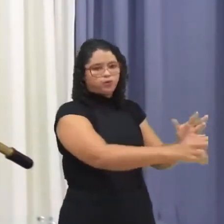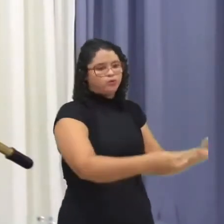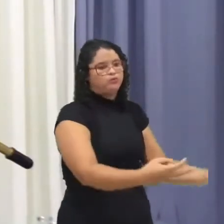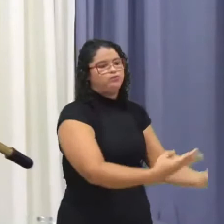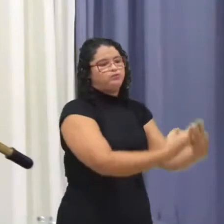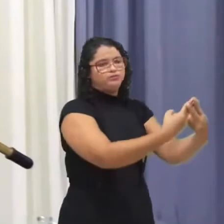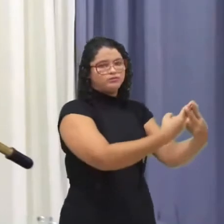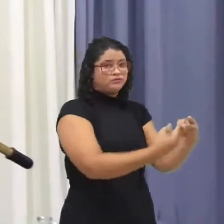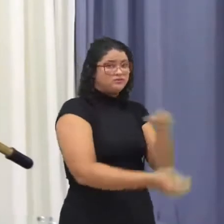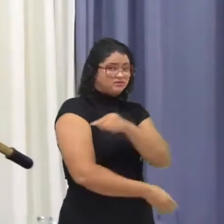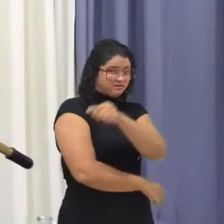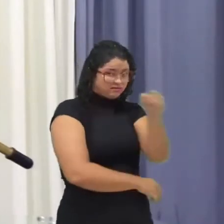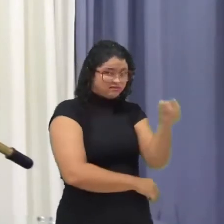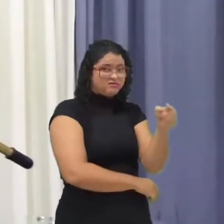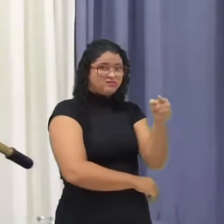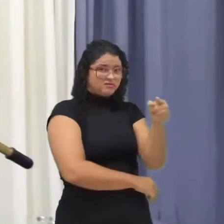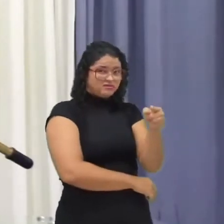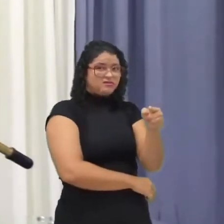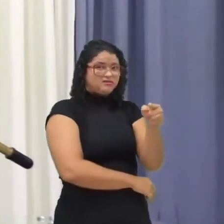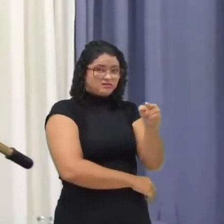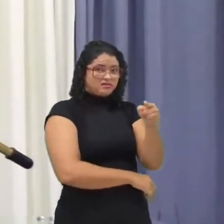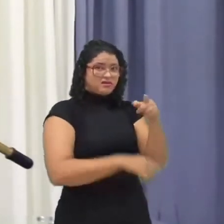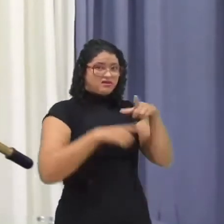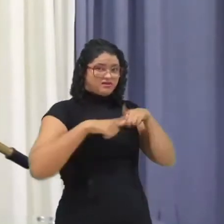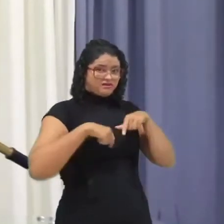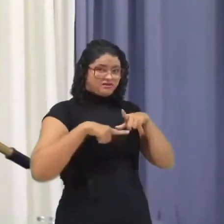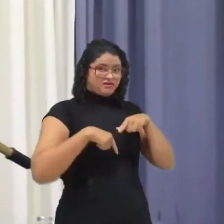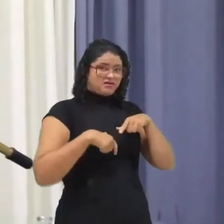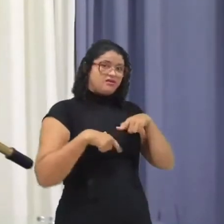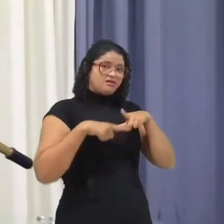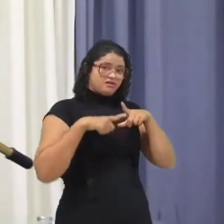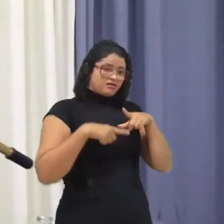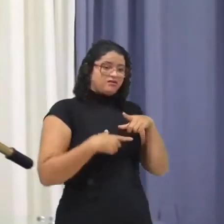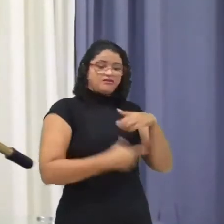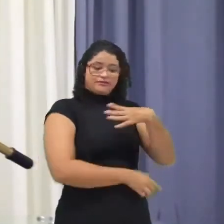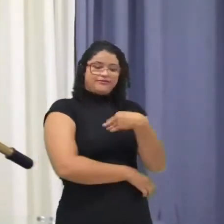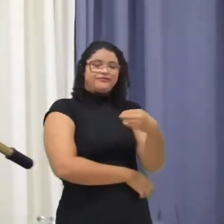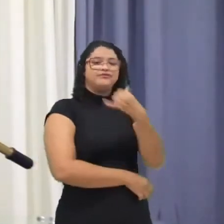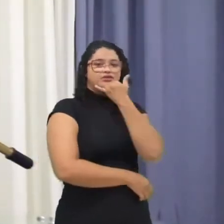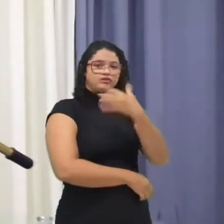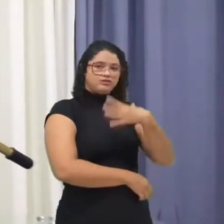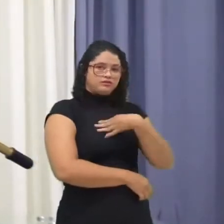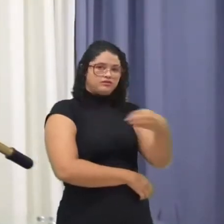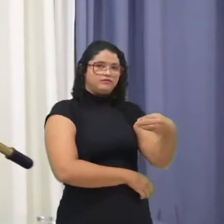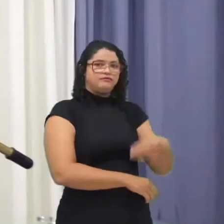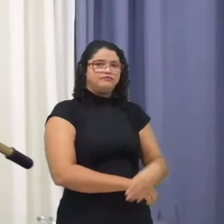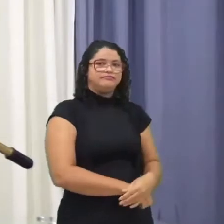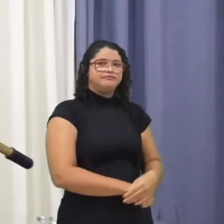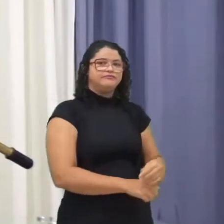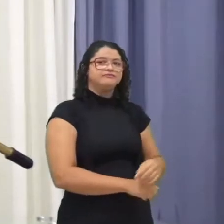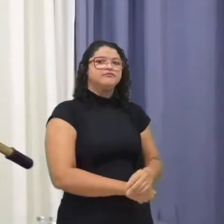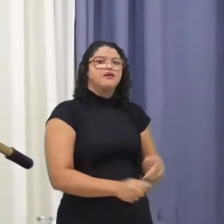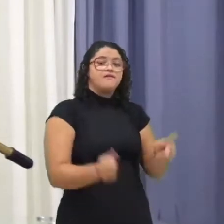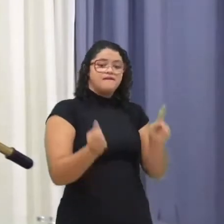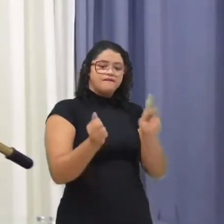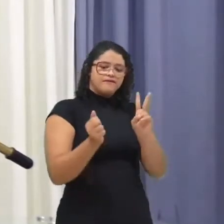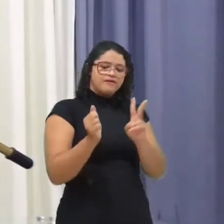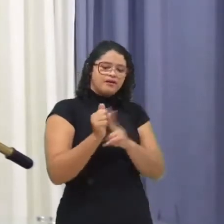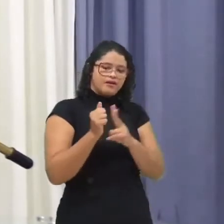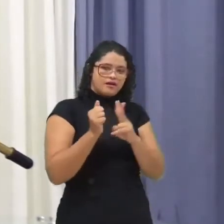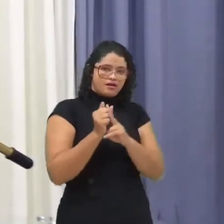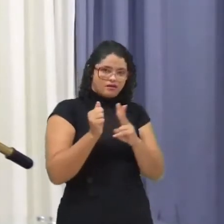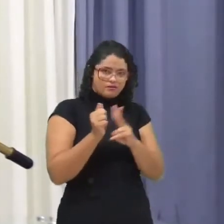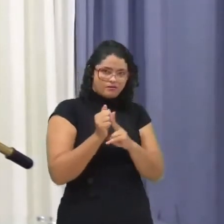prisioneiros, tu, filho de Abinoão. O verbo aishmalontem